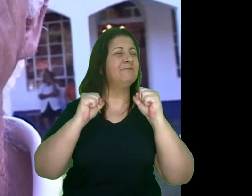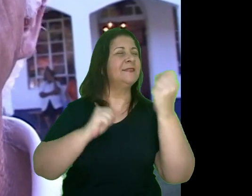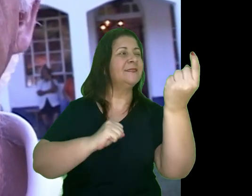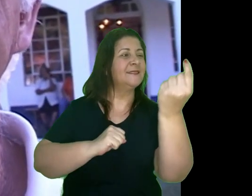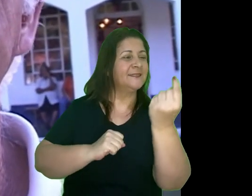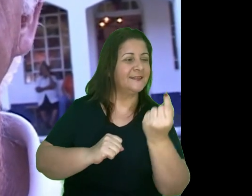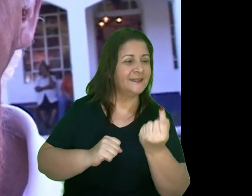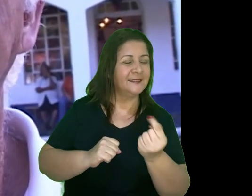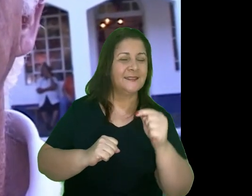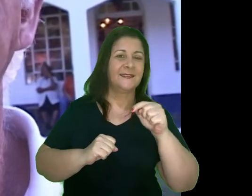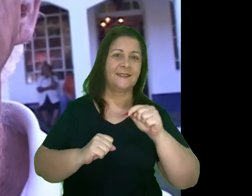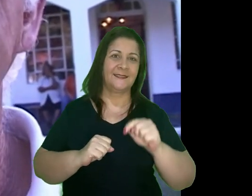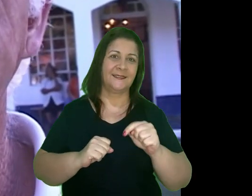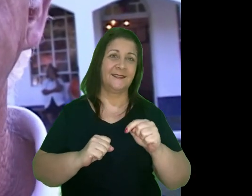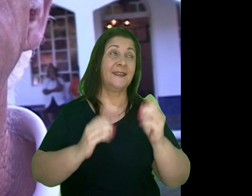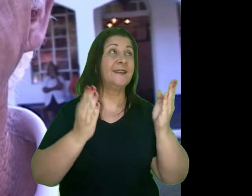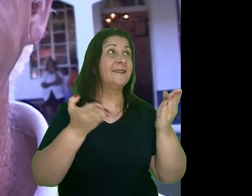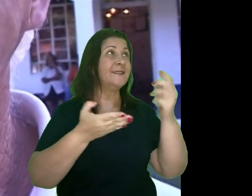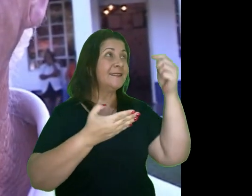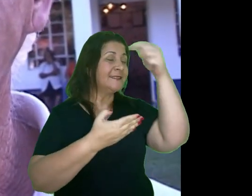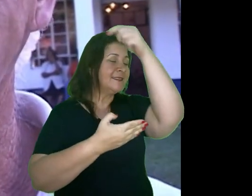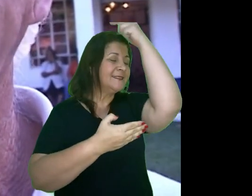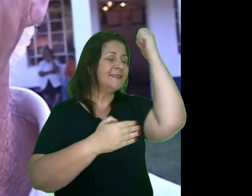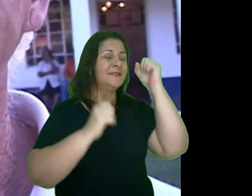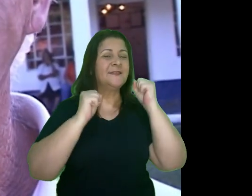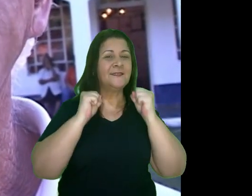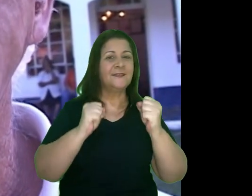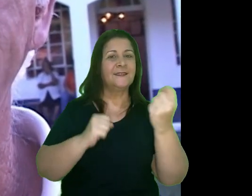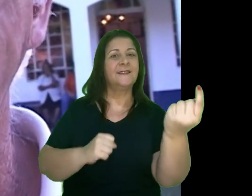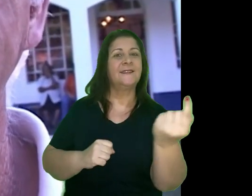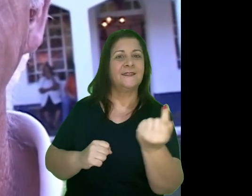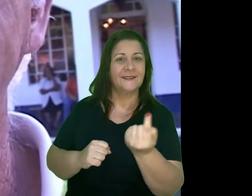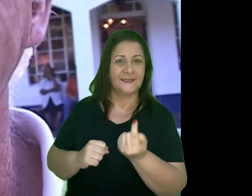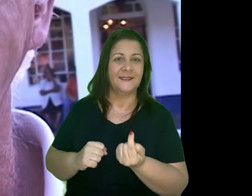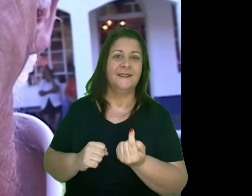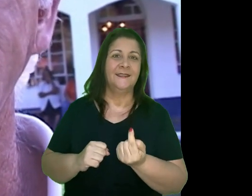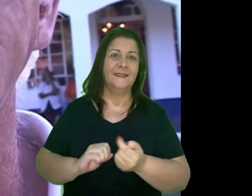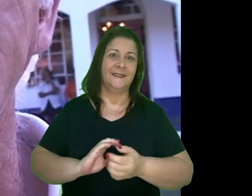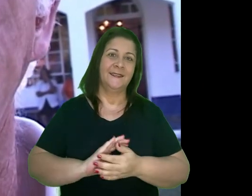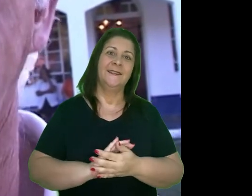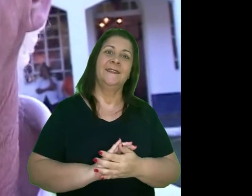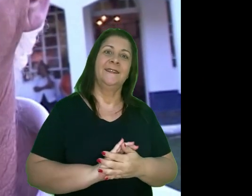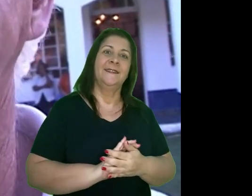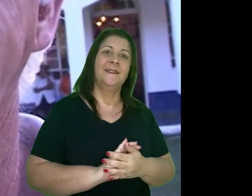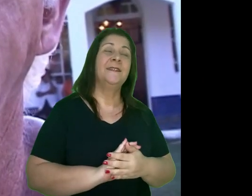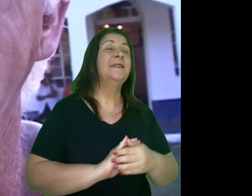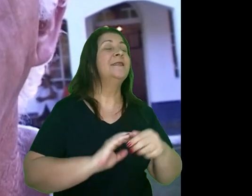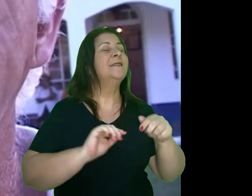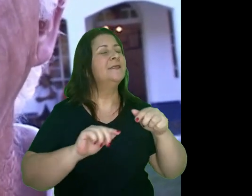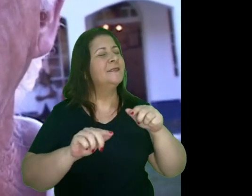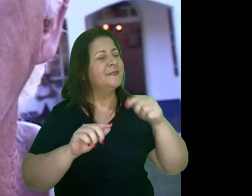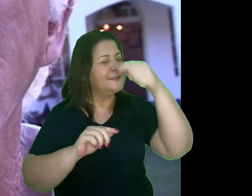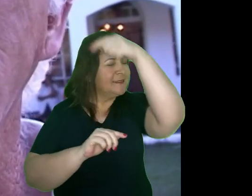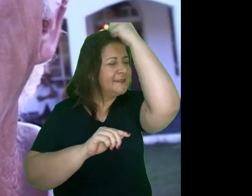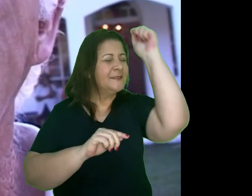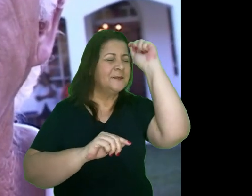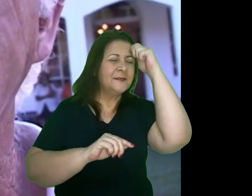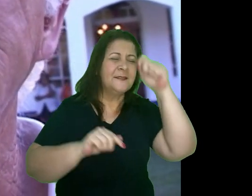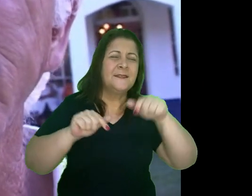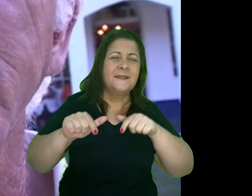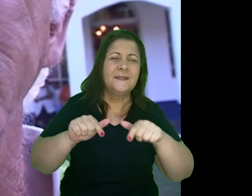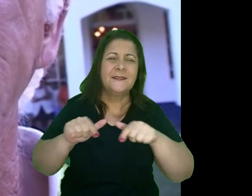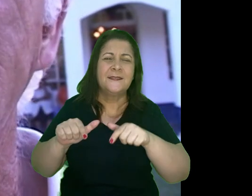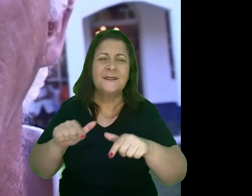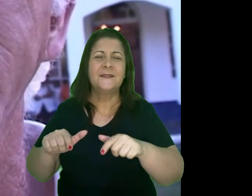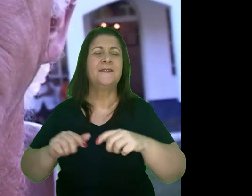pra vir aqui. Ele se santificou, mas tem poder pra vir aqui. Mas ele trabalhou na